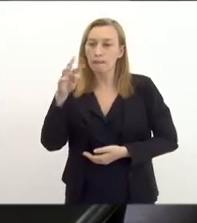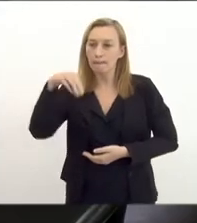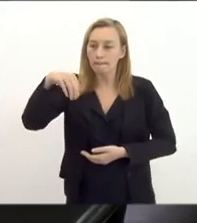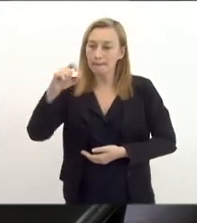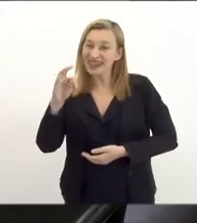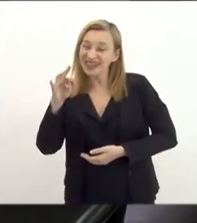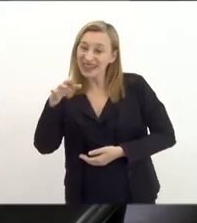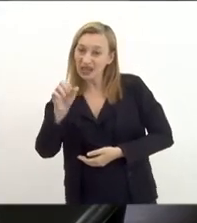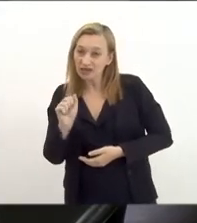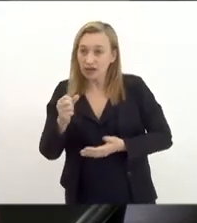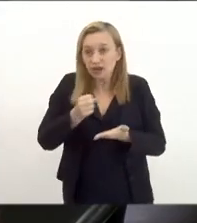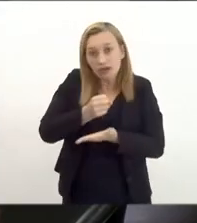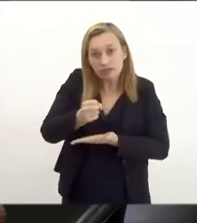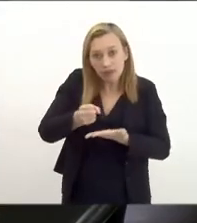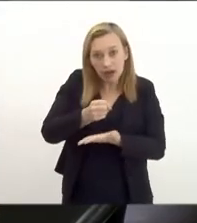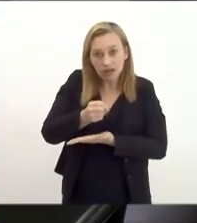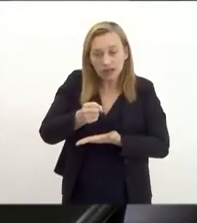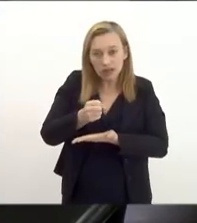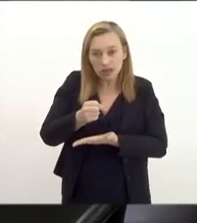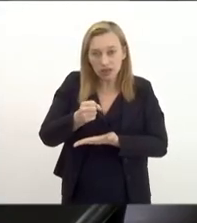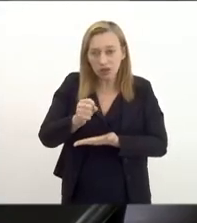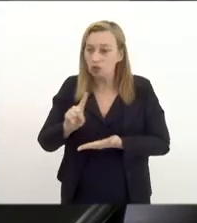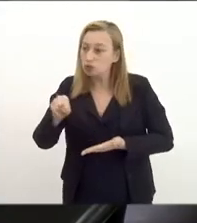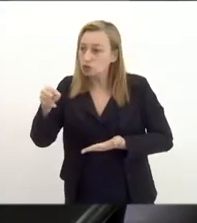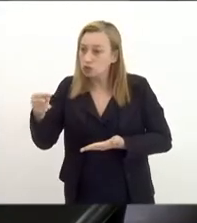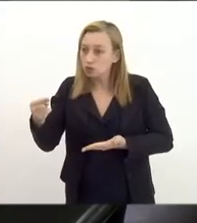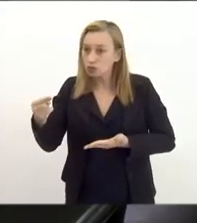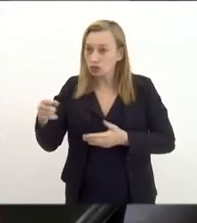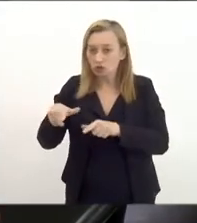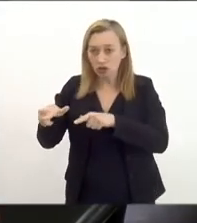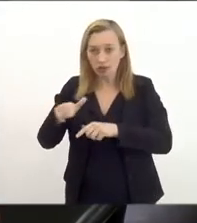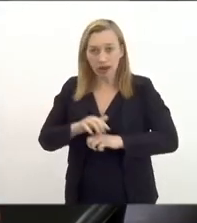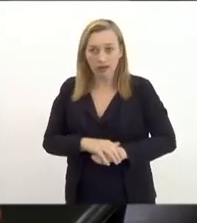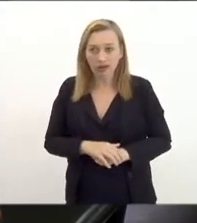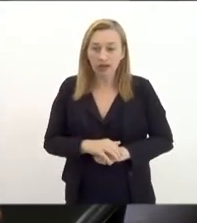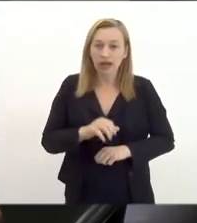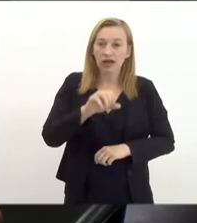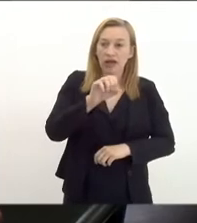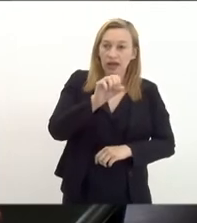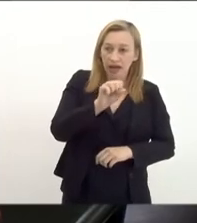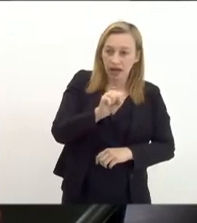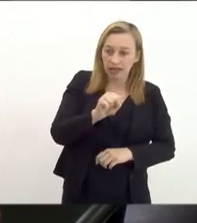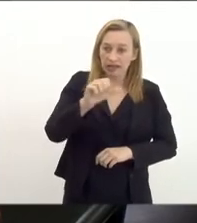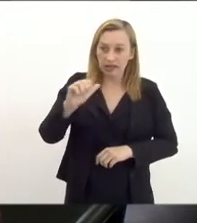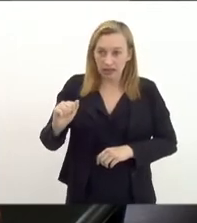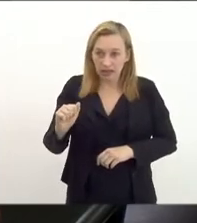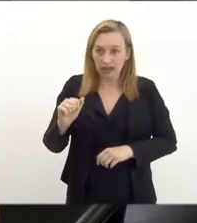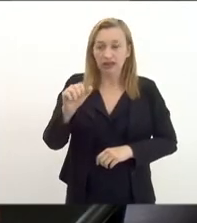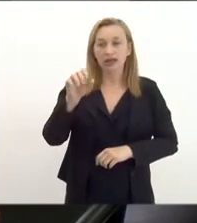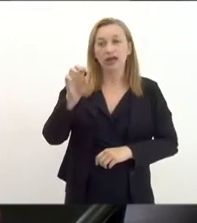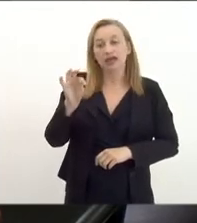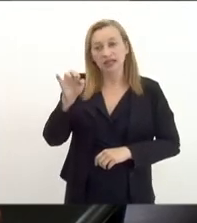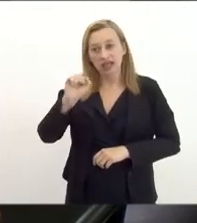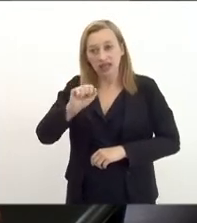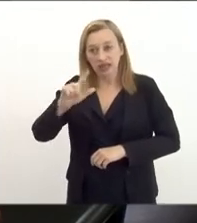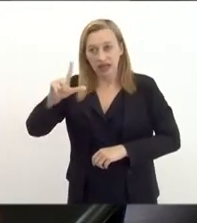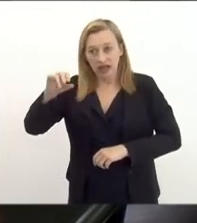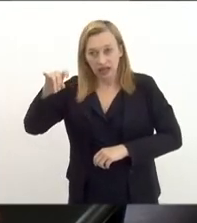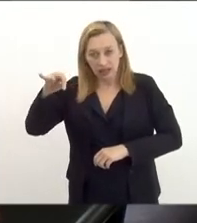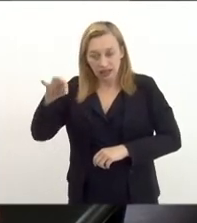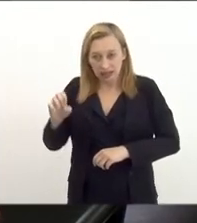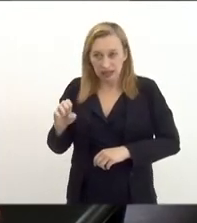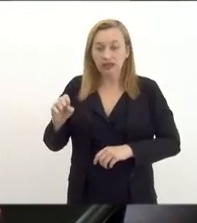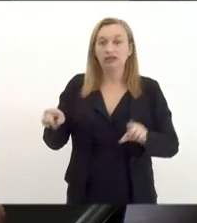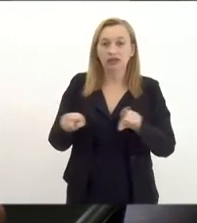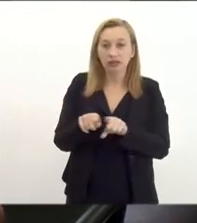Embasa e os próximos passos além das s.a. além das estatais eles